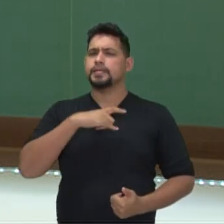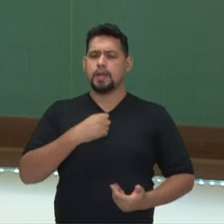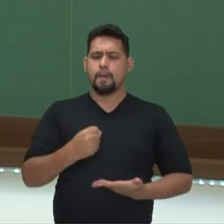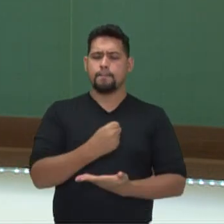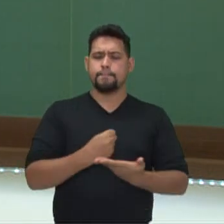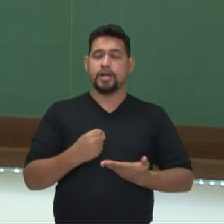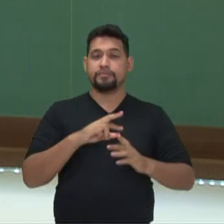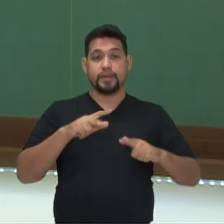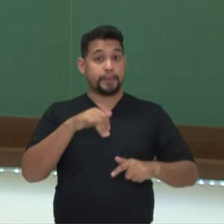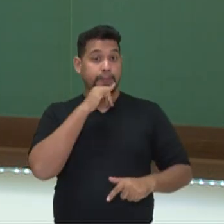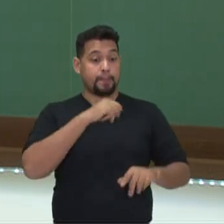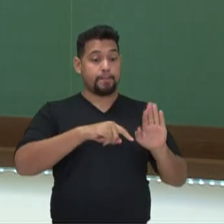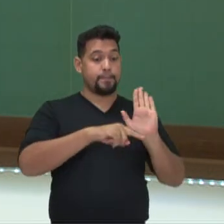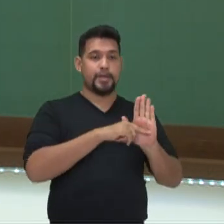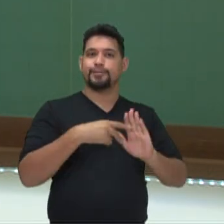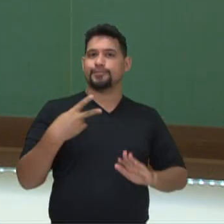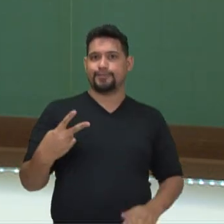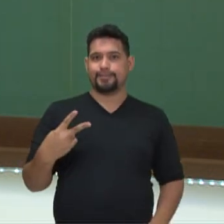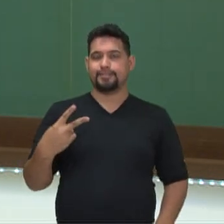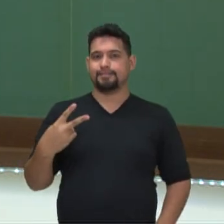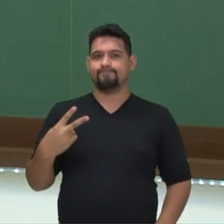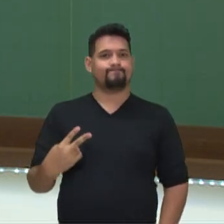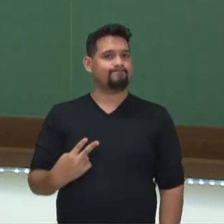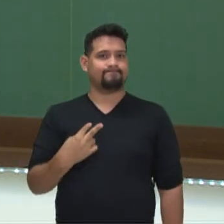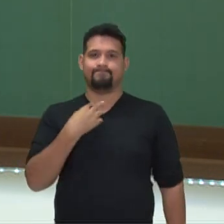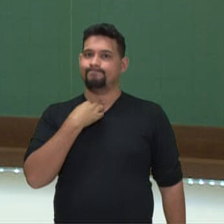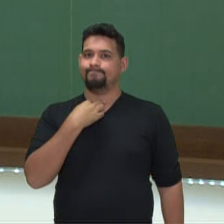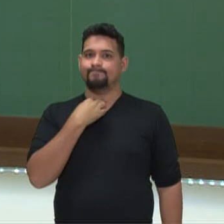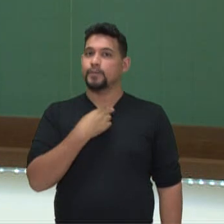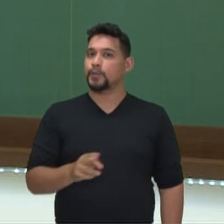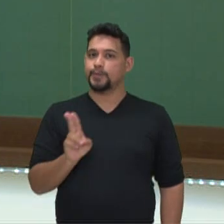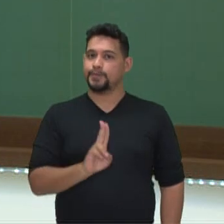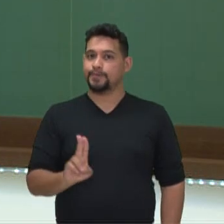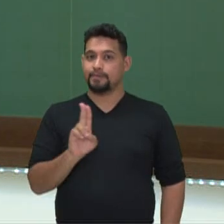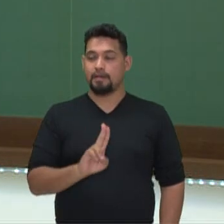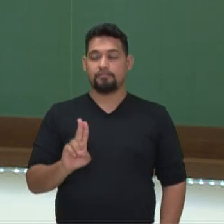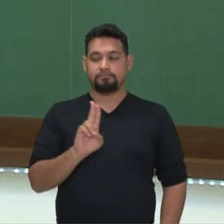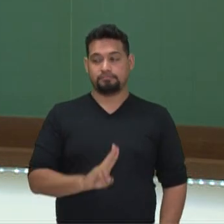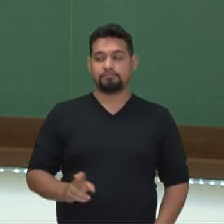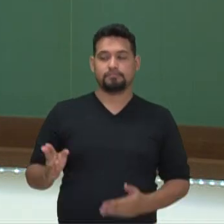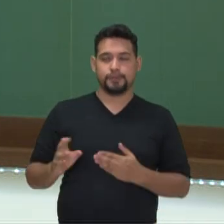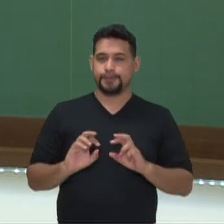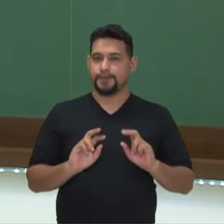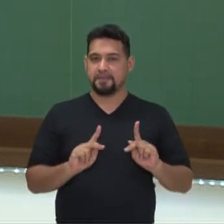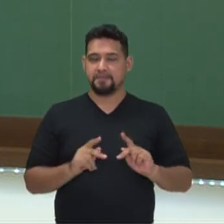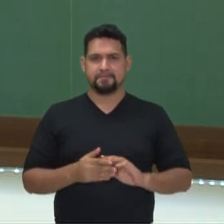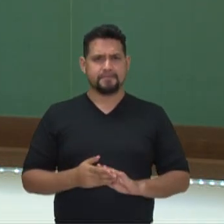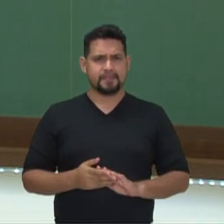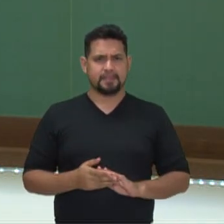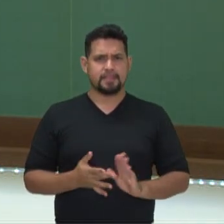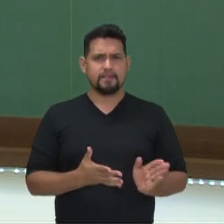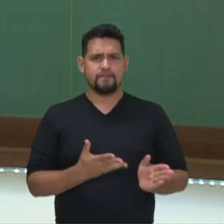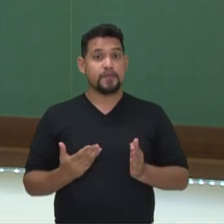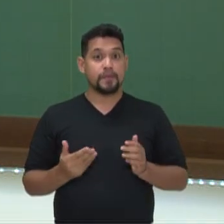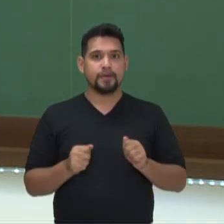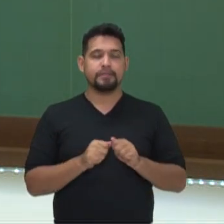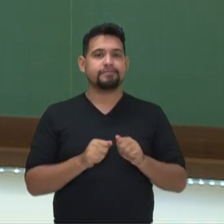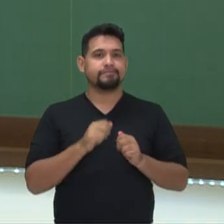exemplo, fosse menos 2, eu não poderia aplicar essa propriedade, tudo bem? Então, vamos lá,